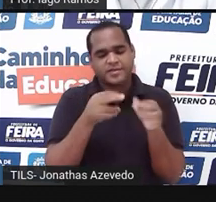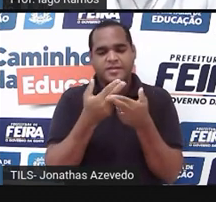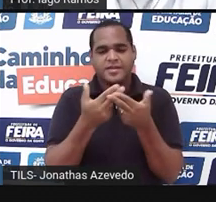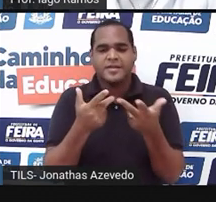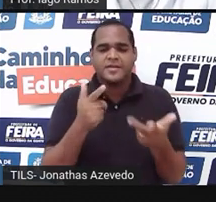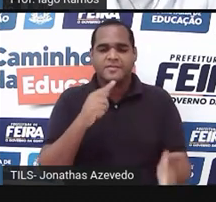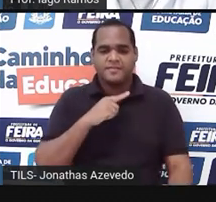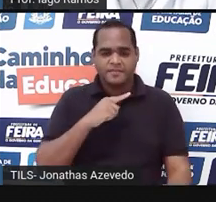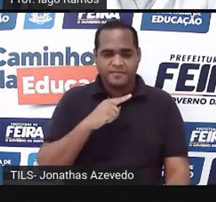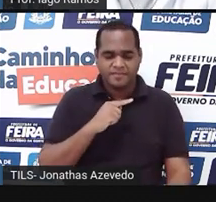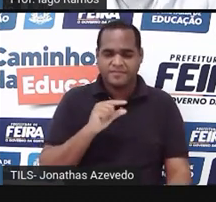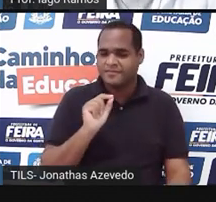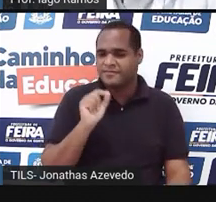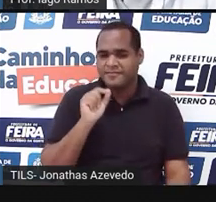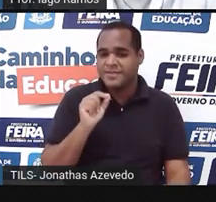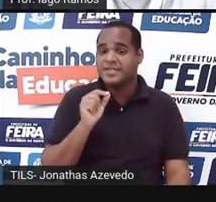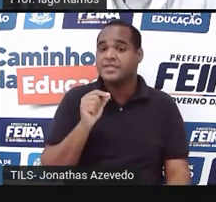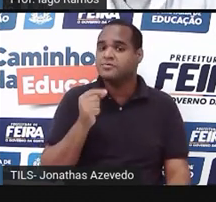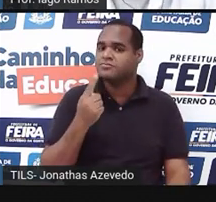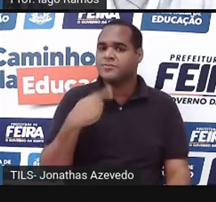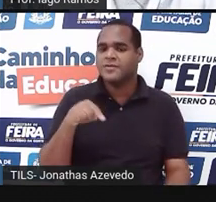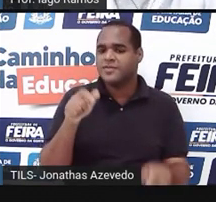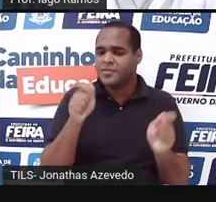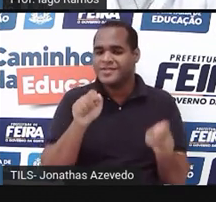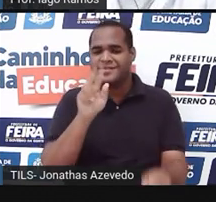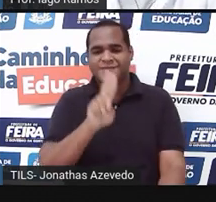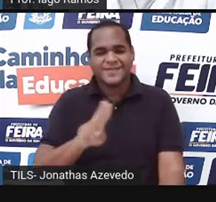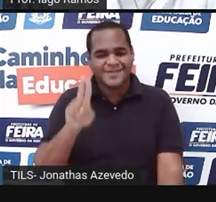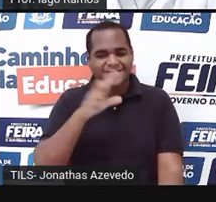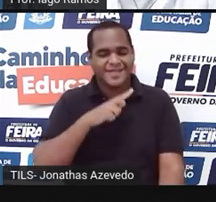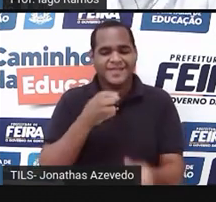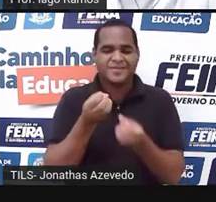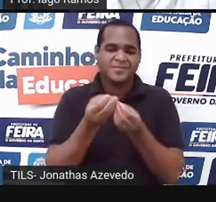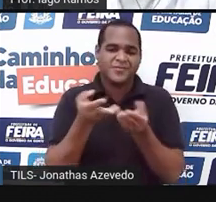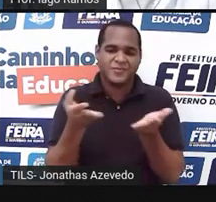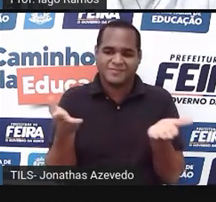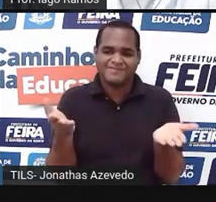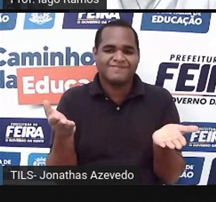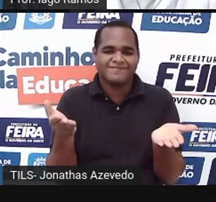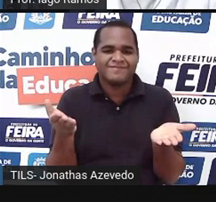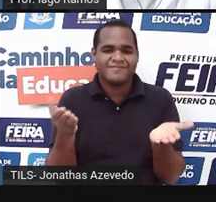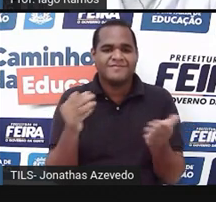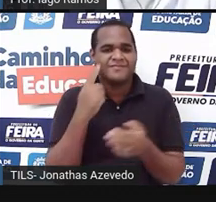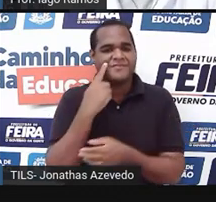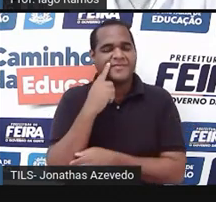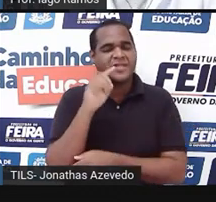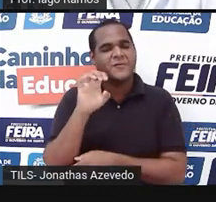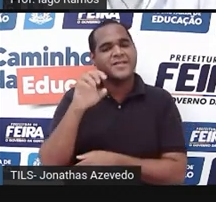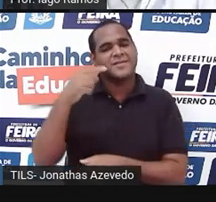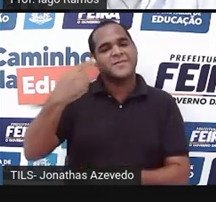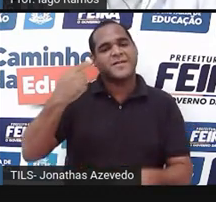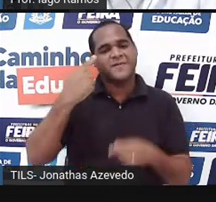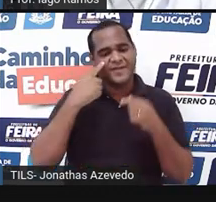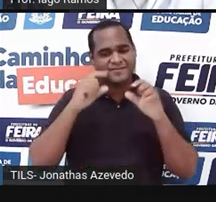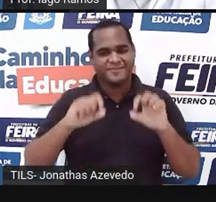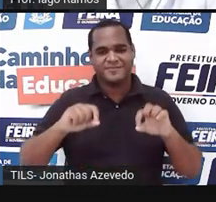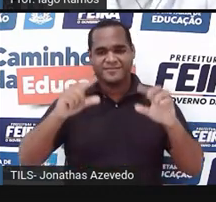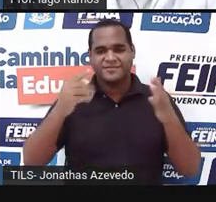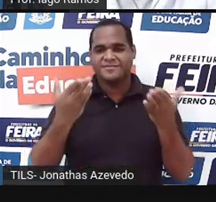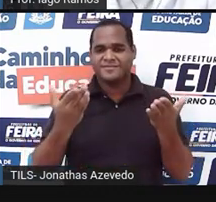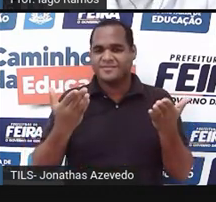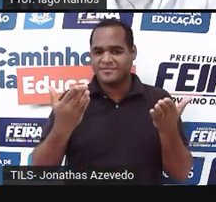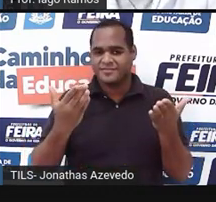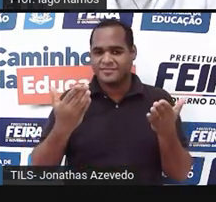equação pensando em usar a propriedade distributiva e que é equação é essa tá aqui na tela como